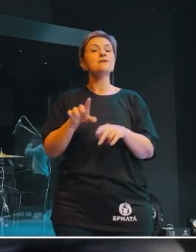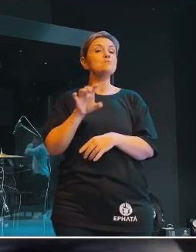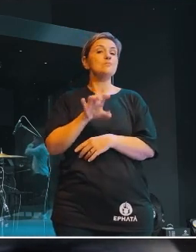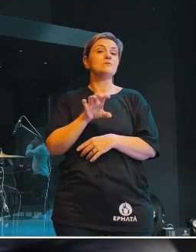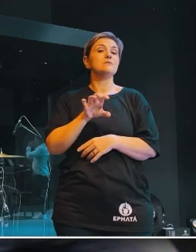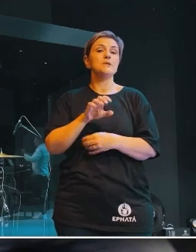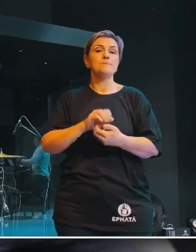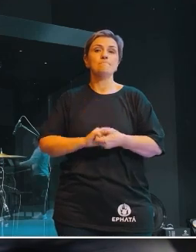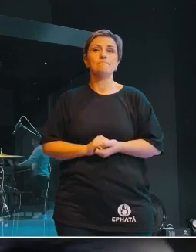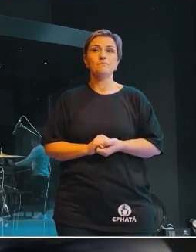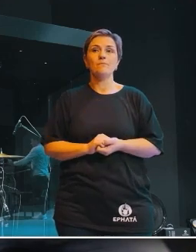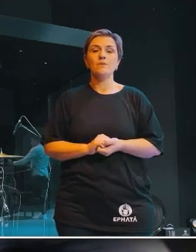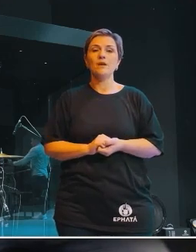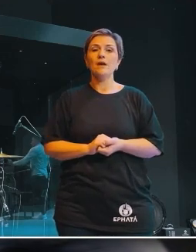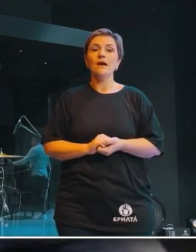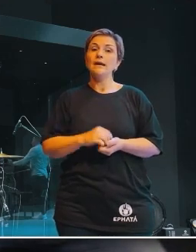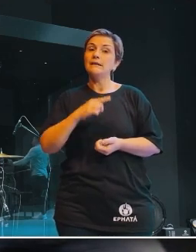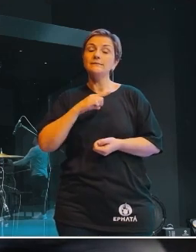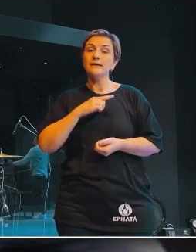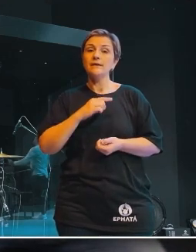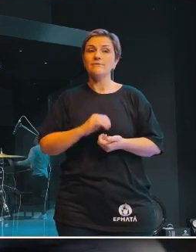assim, ela veio.